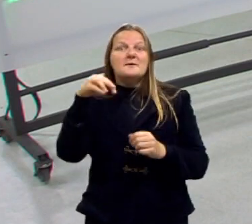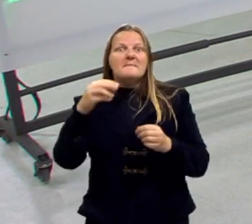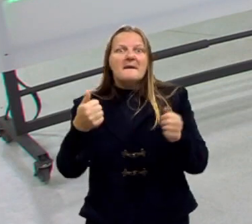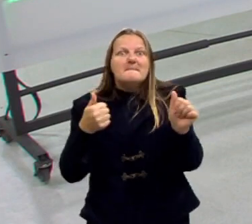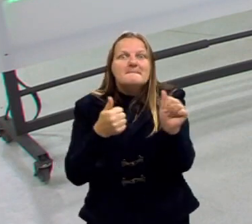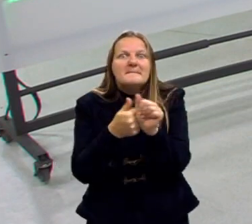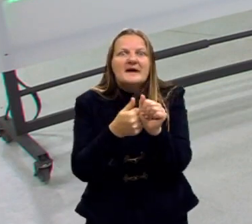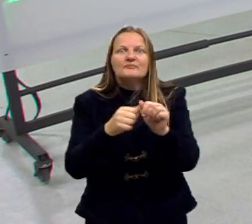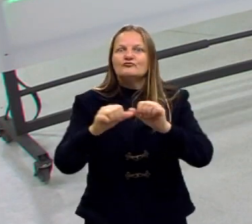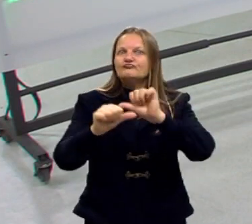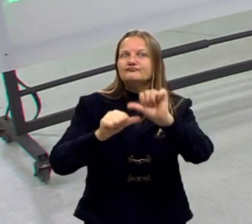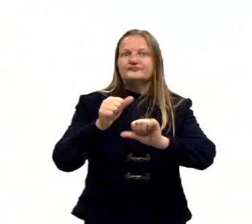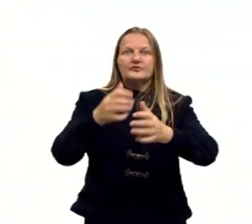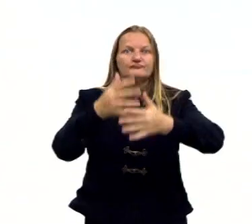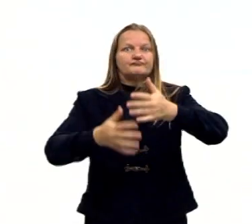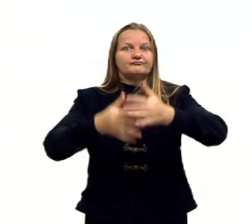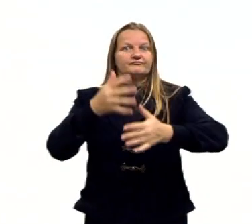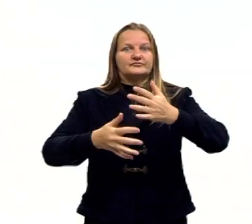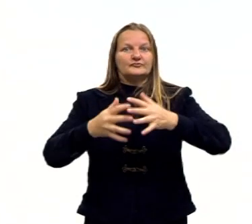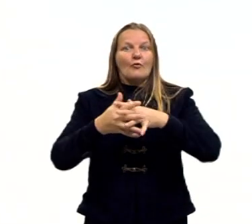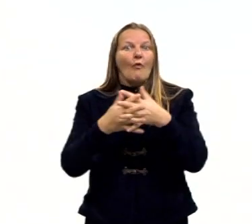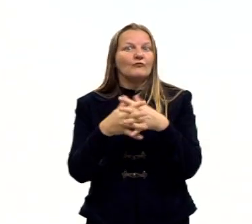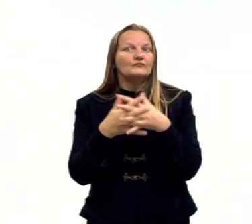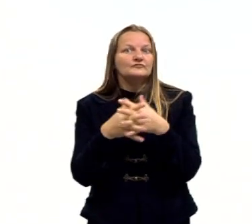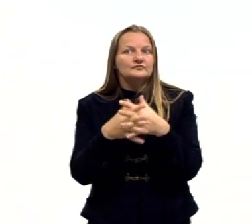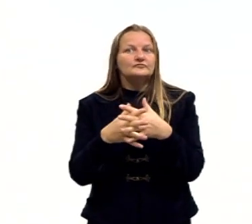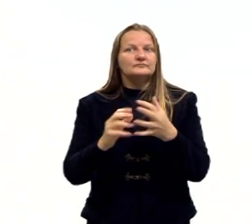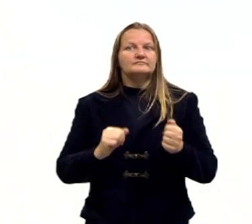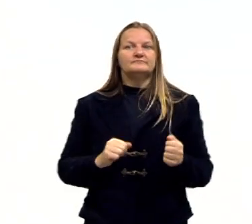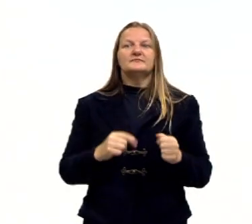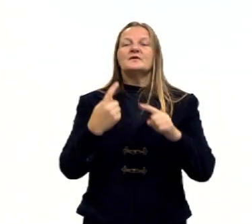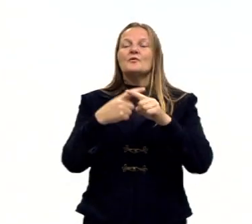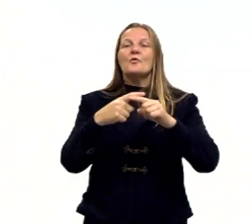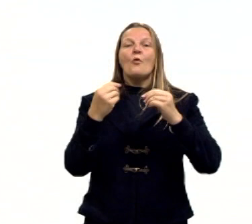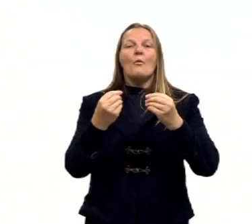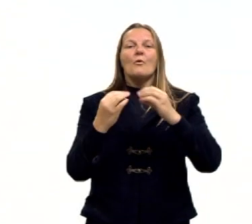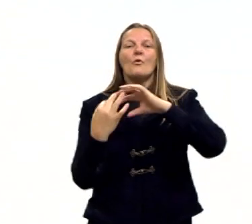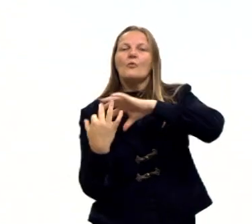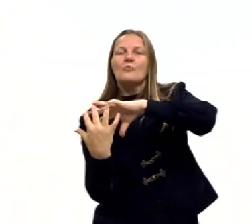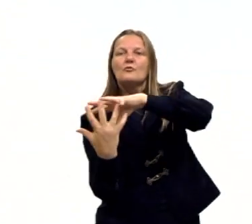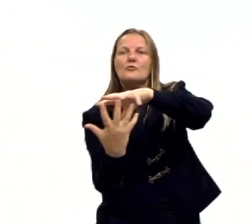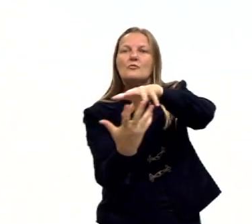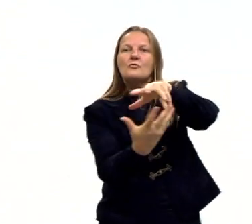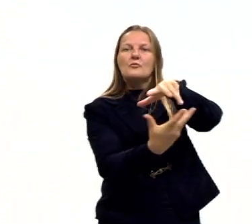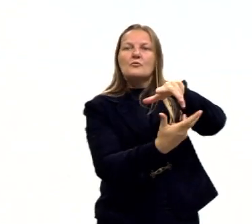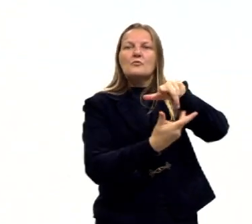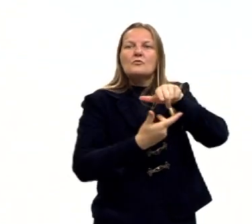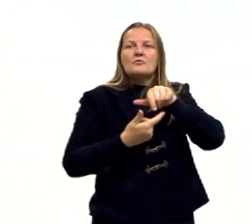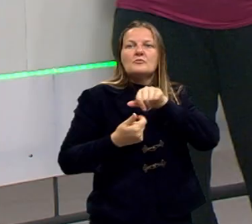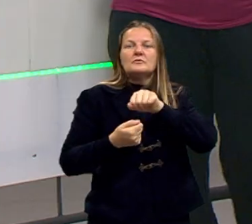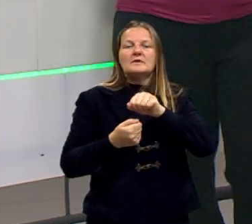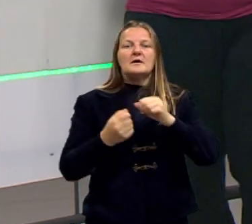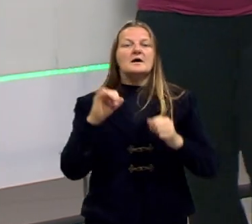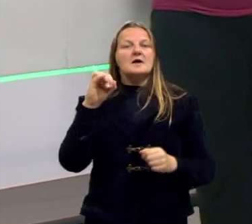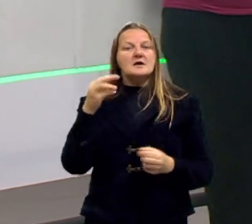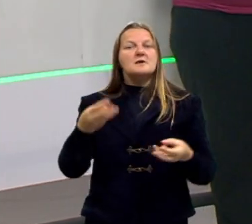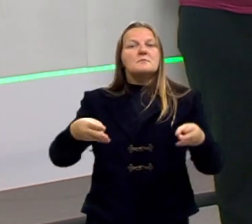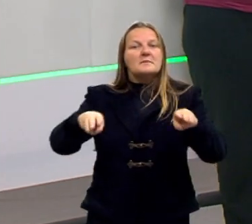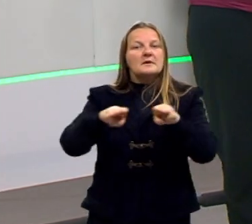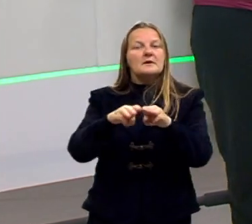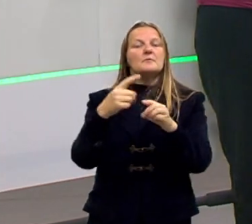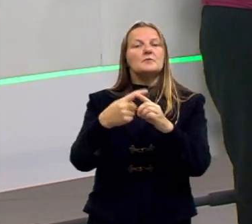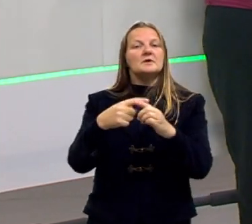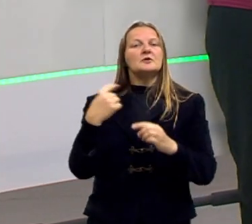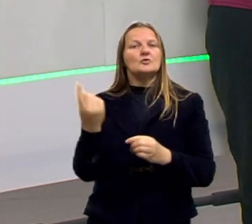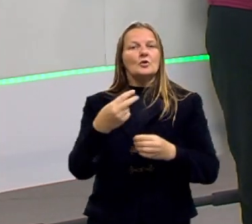já justamente como é que forma se nosso planeta vai vai ter essa configuração de ímã é